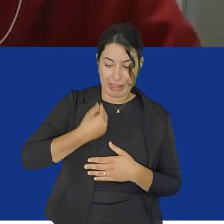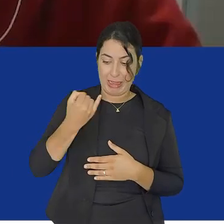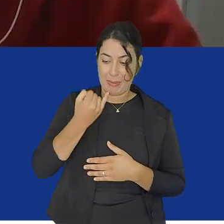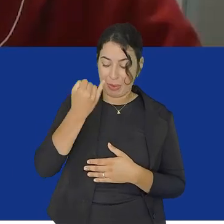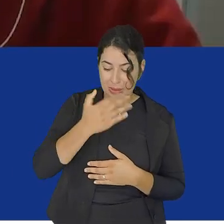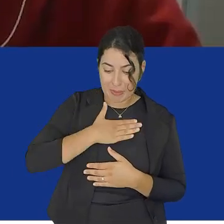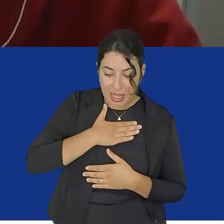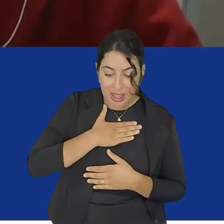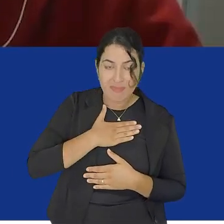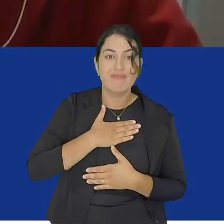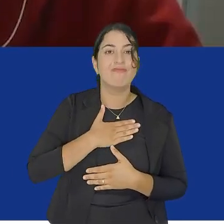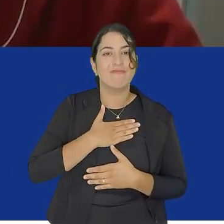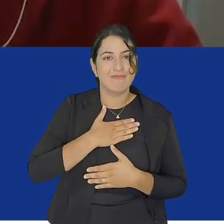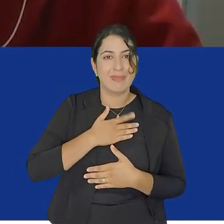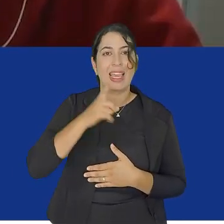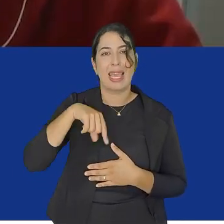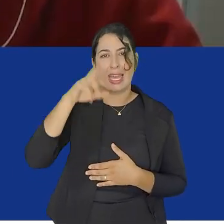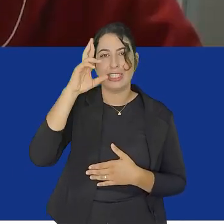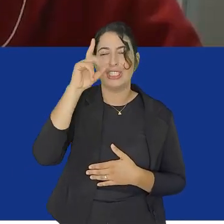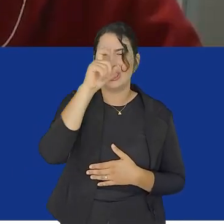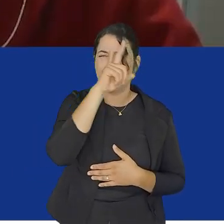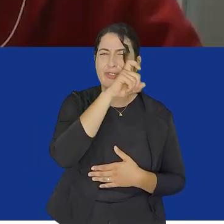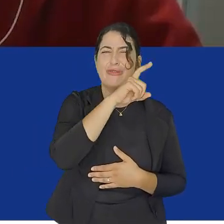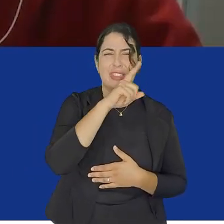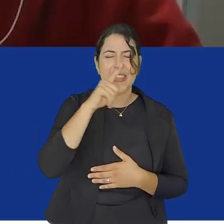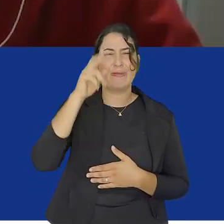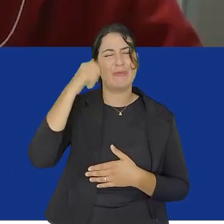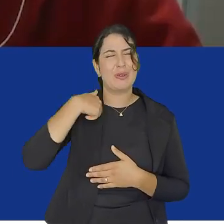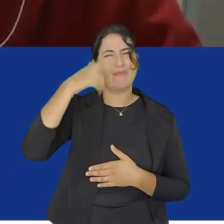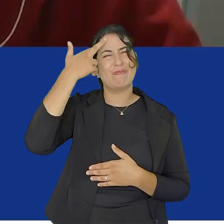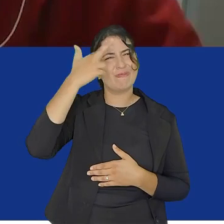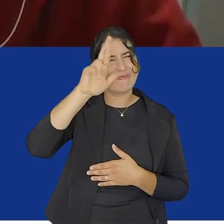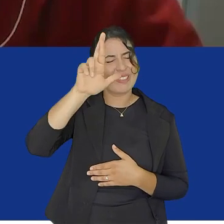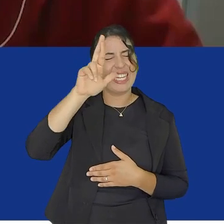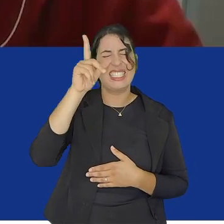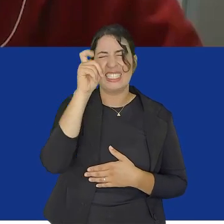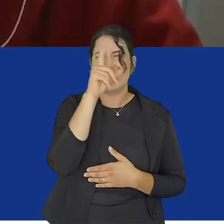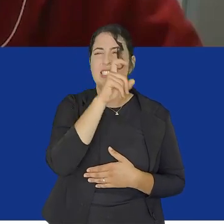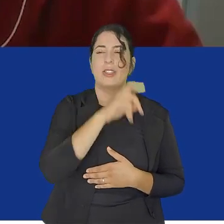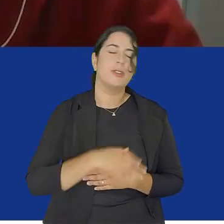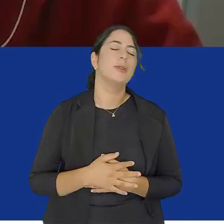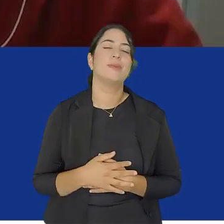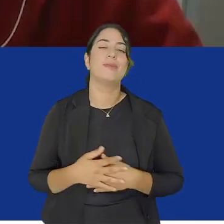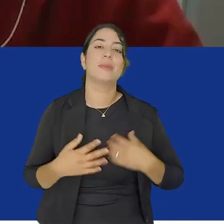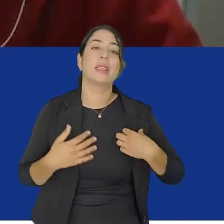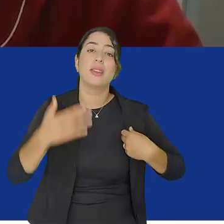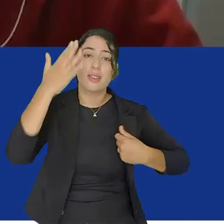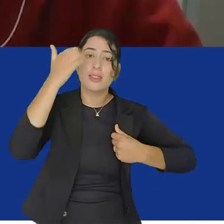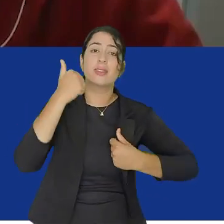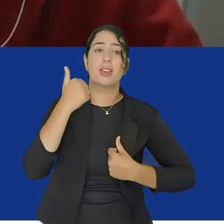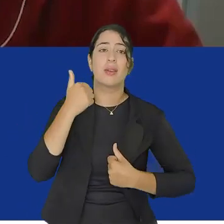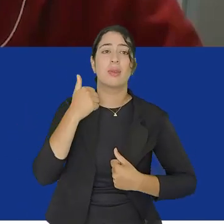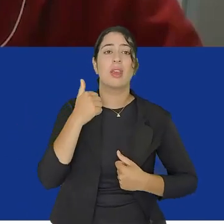nós também. Como é difícil esse lugar de gestor. Ele fala isso, né? E os gestores são seres